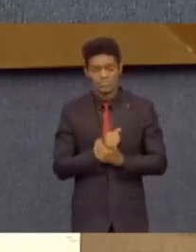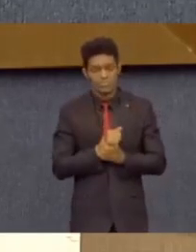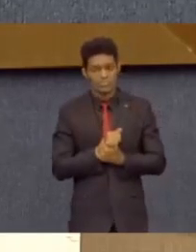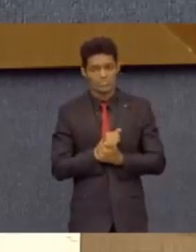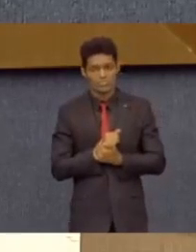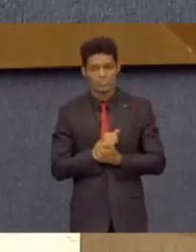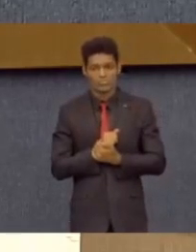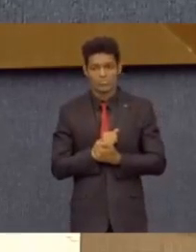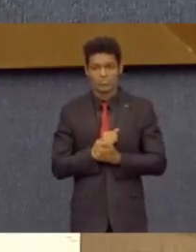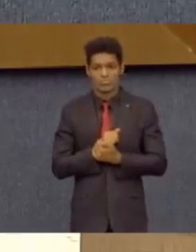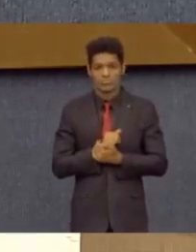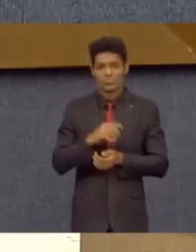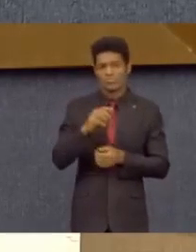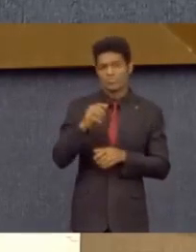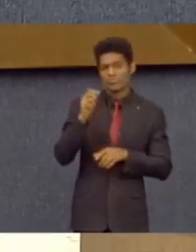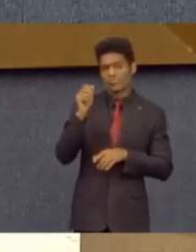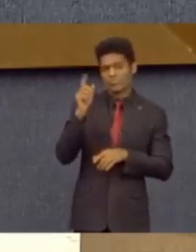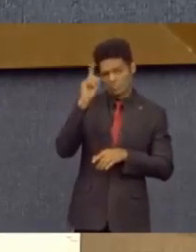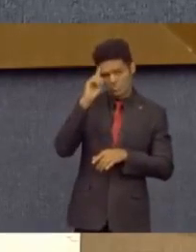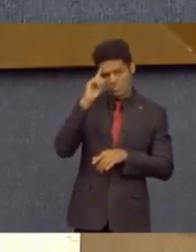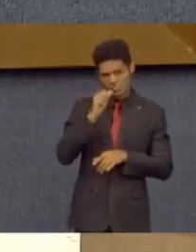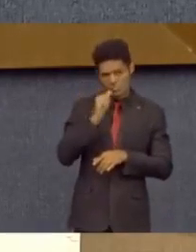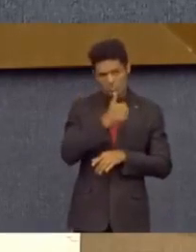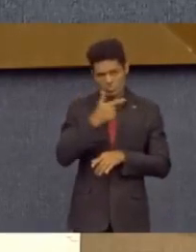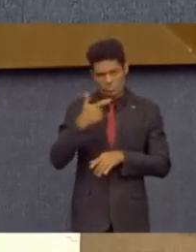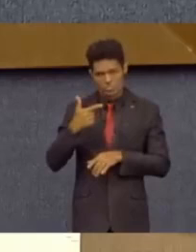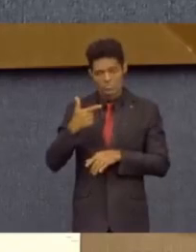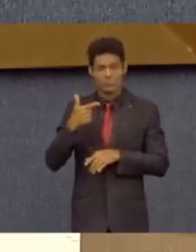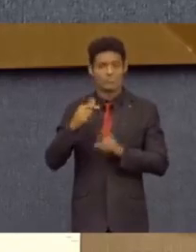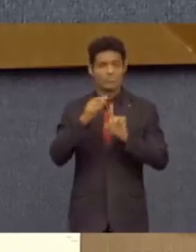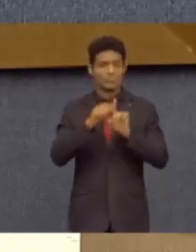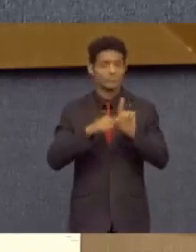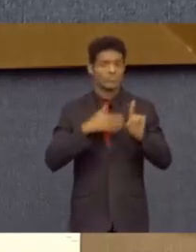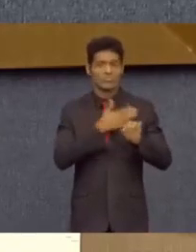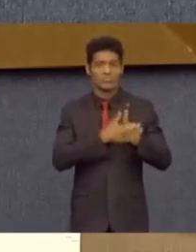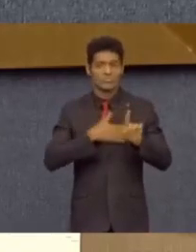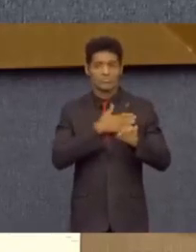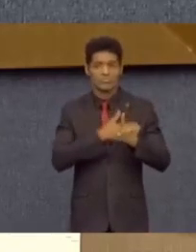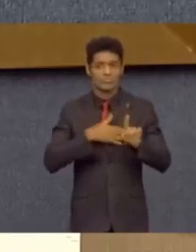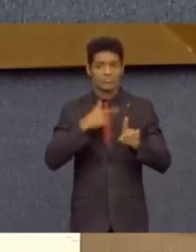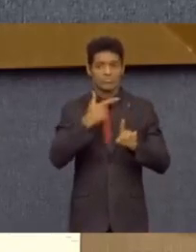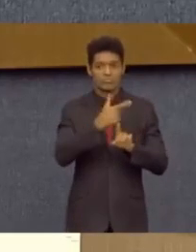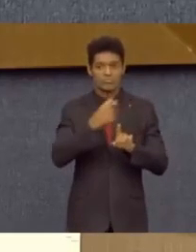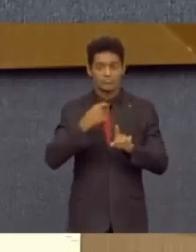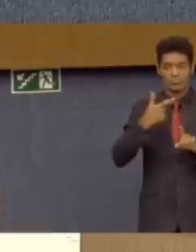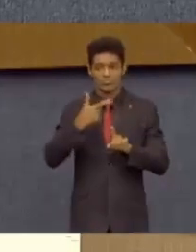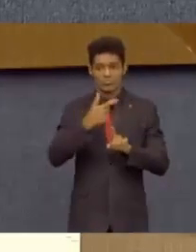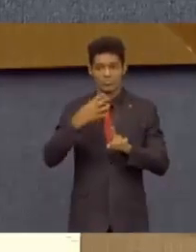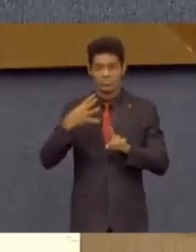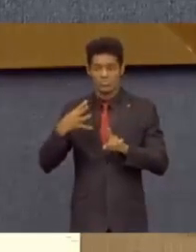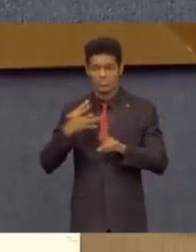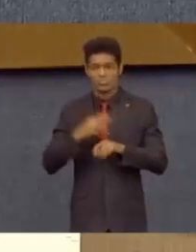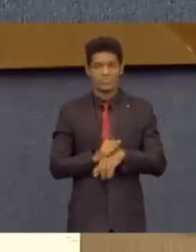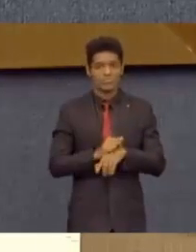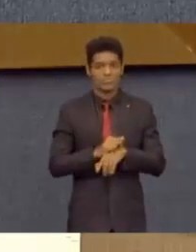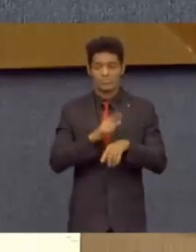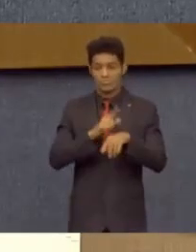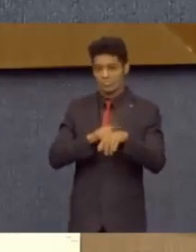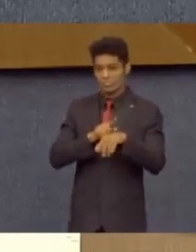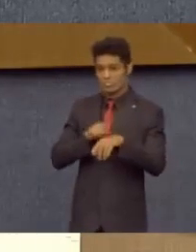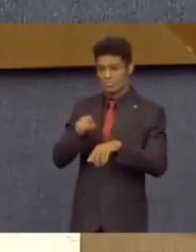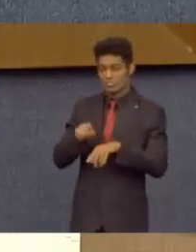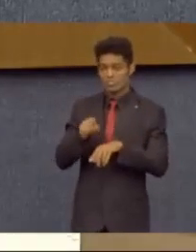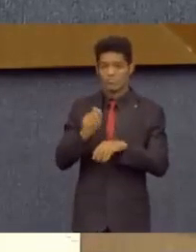infância se deu no dia 12 de agosto de 2023, com sua ordenação